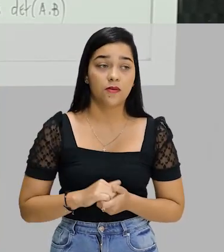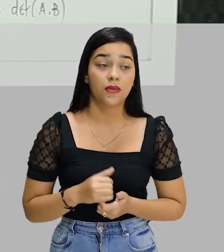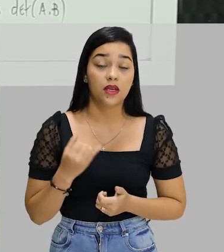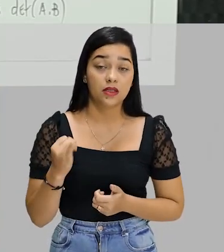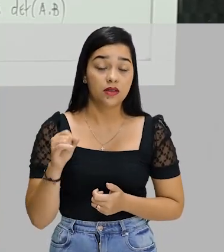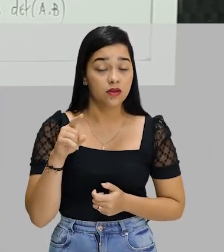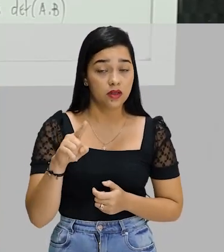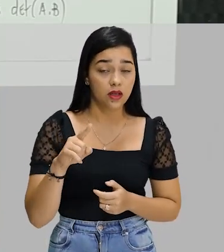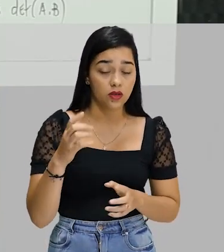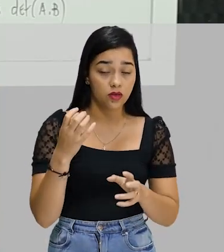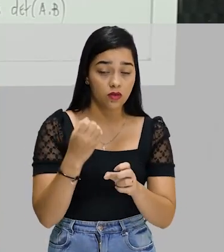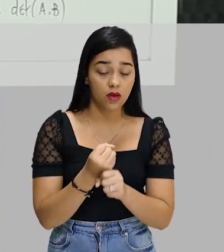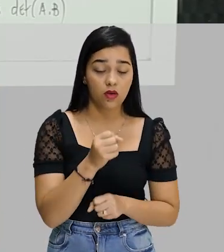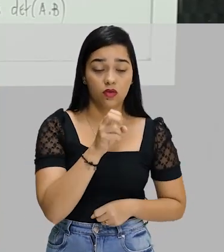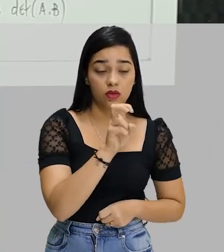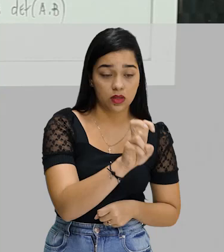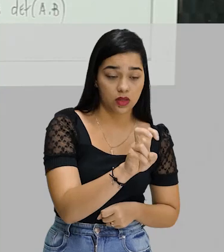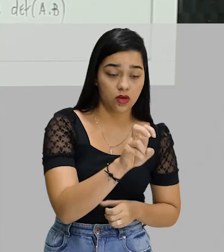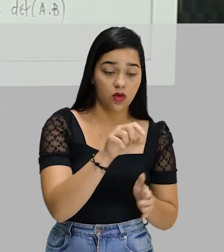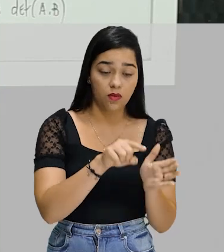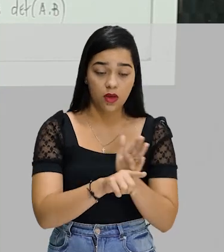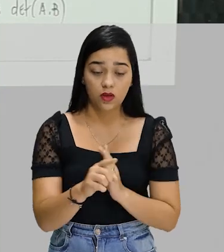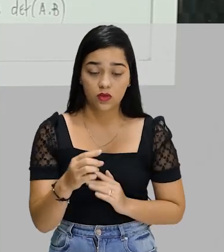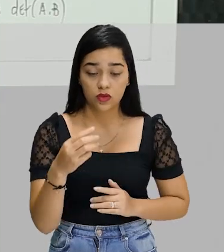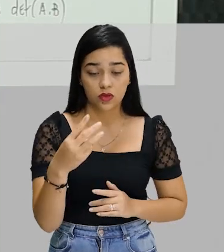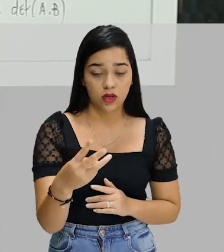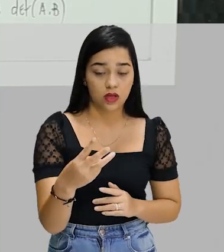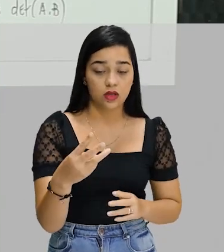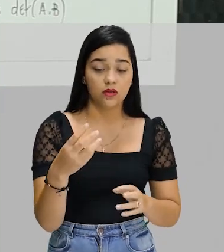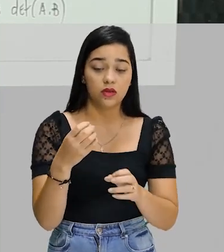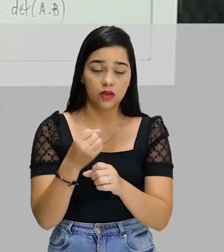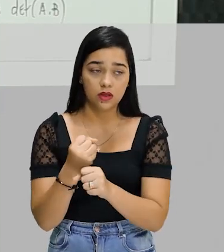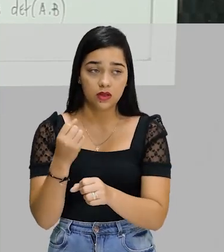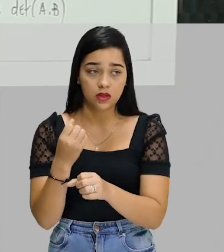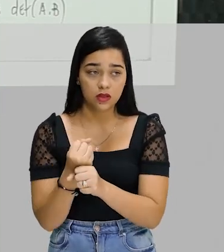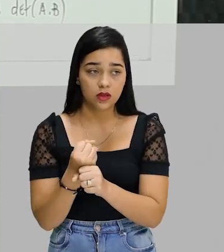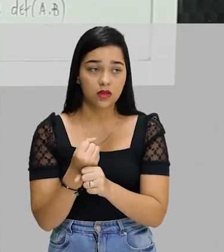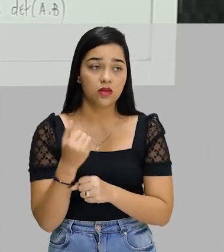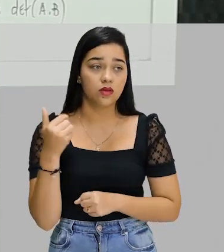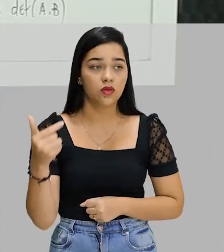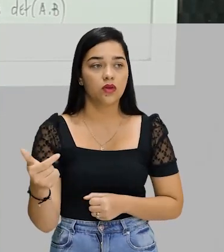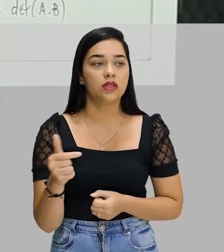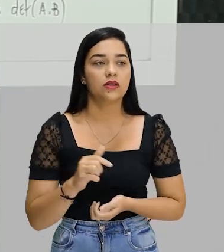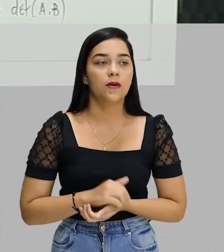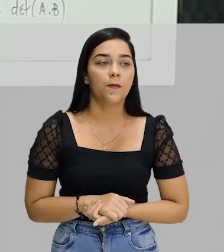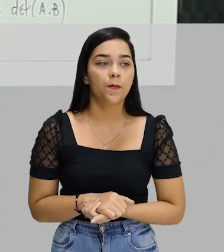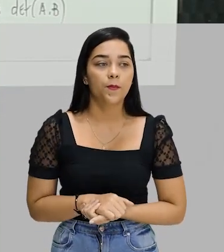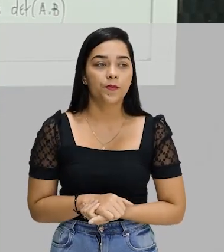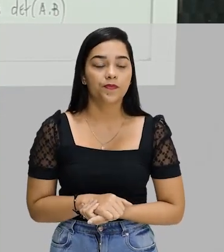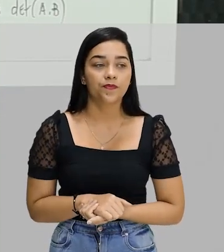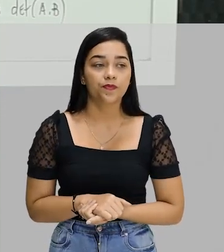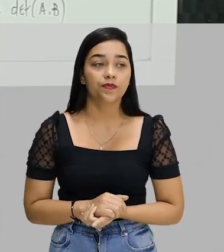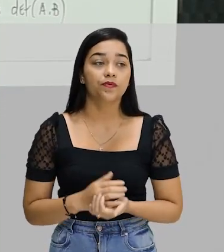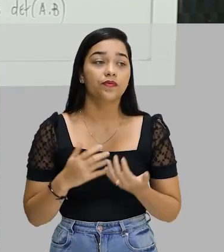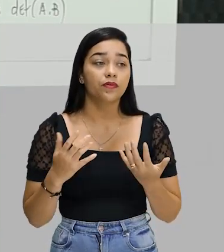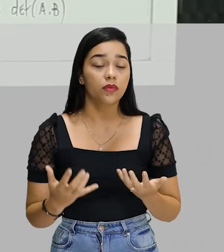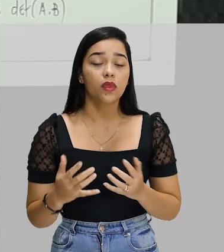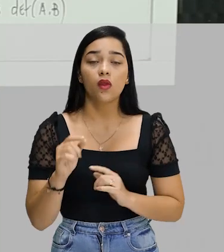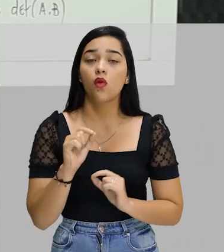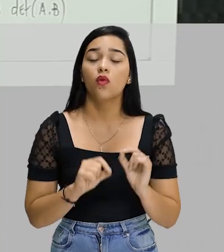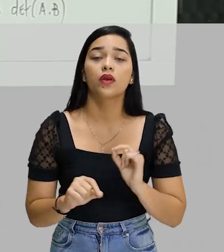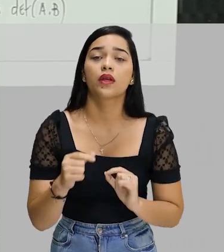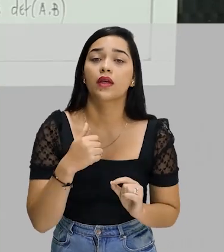Se você somar o 5 com o menos 3, vai dar 2. Tá? Então, o que